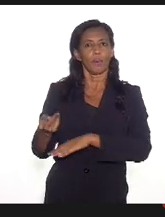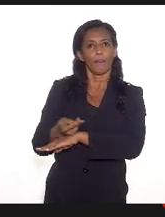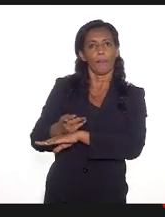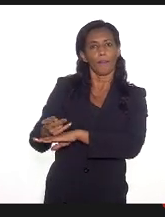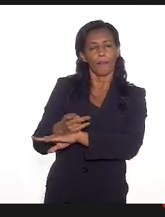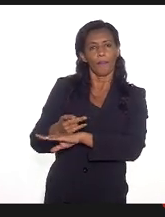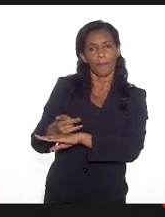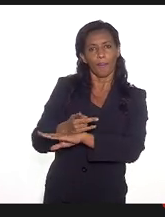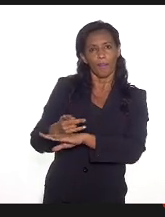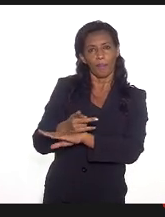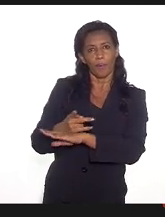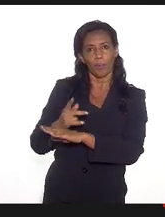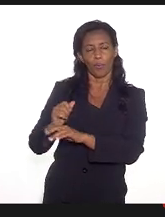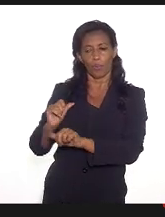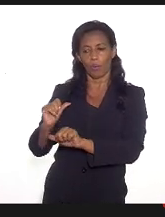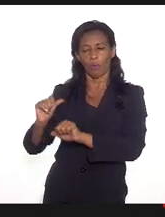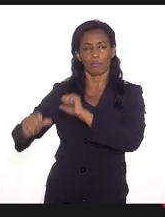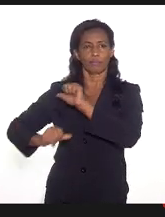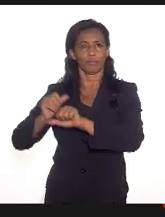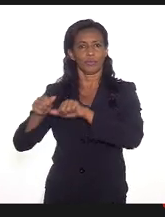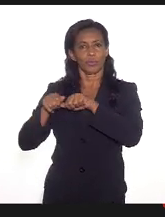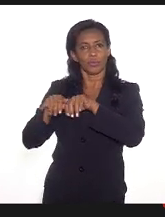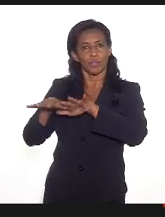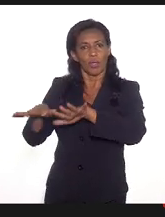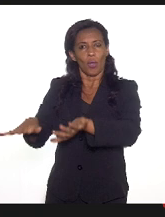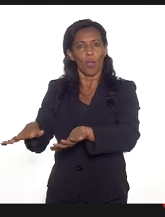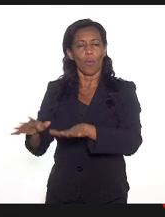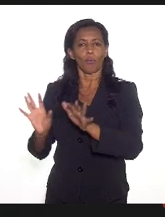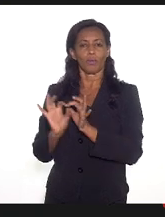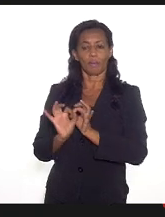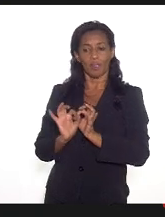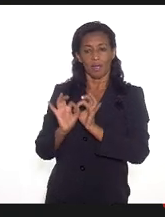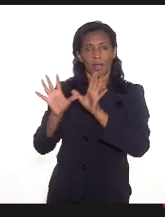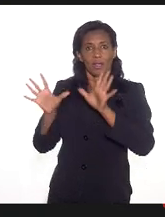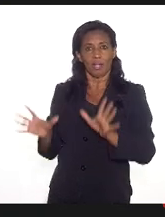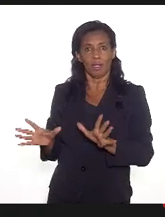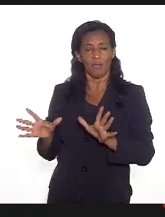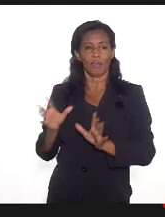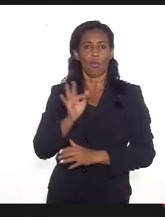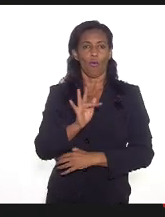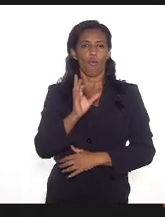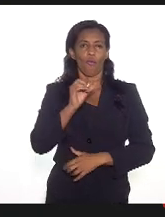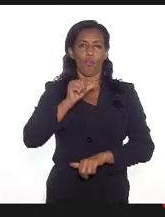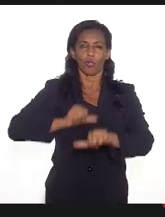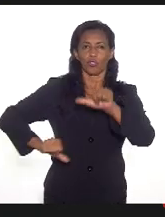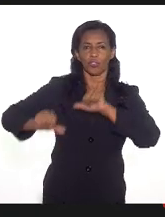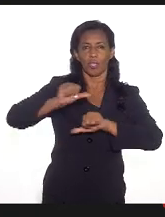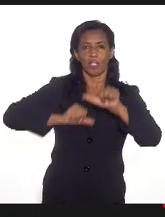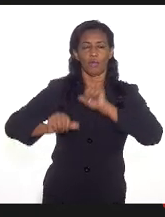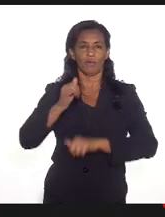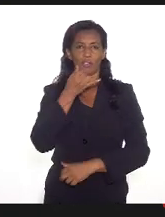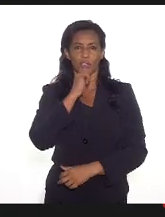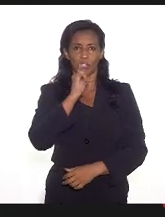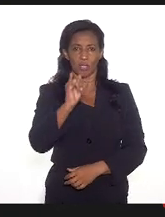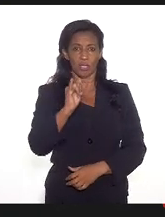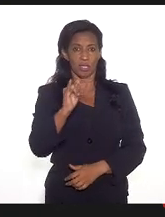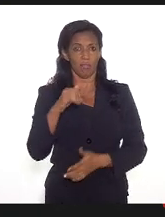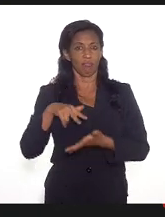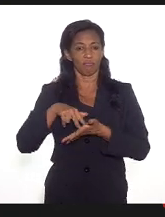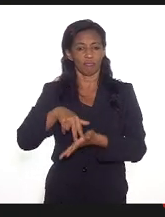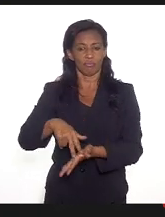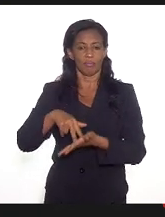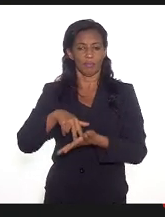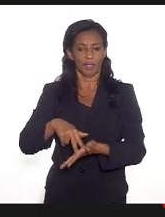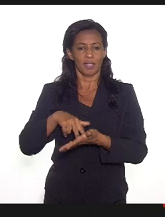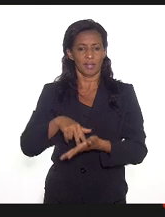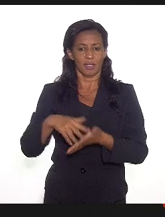só a geração distribuída, como também mercado livre e fontes renováveis de energia, estabelecer um